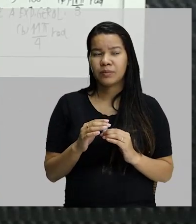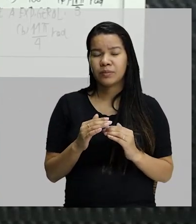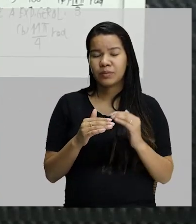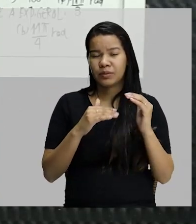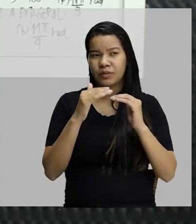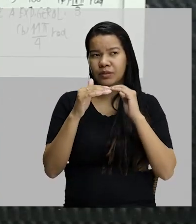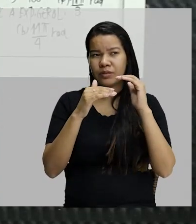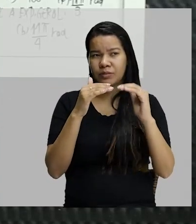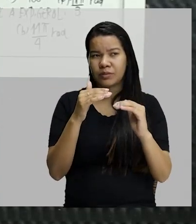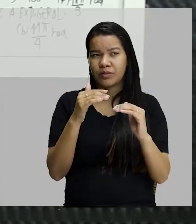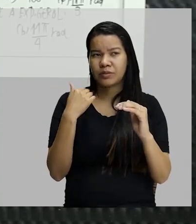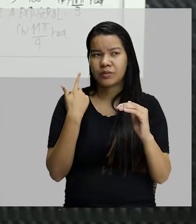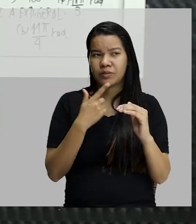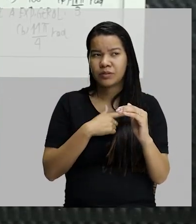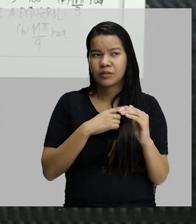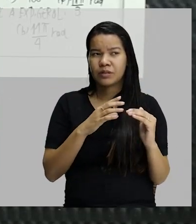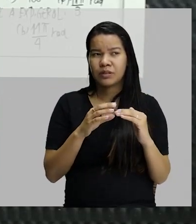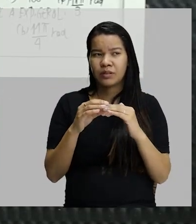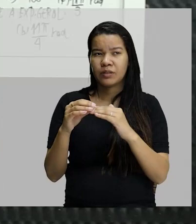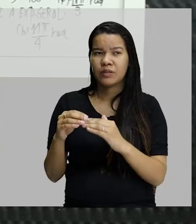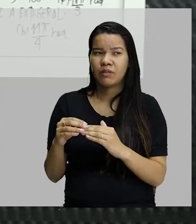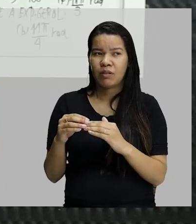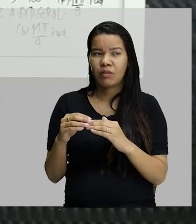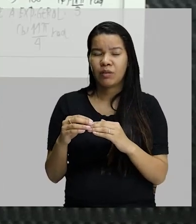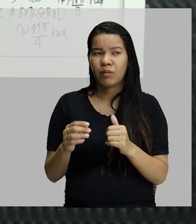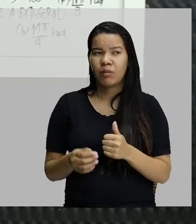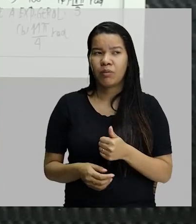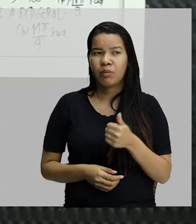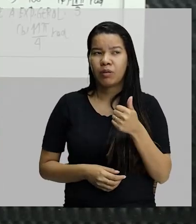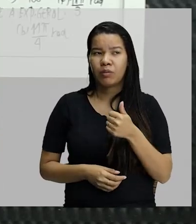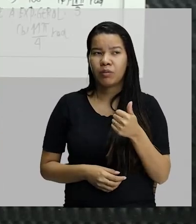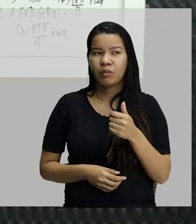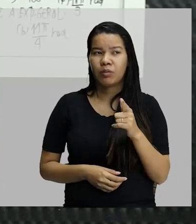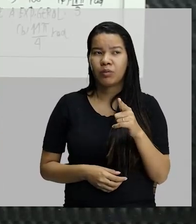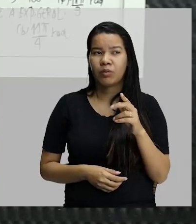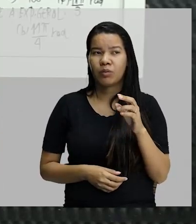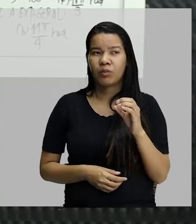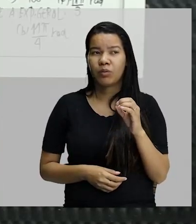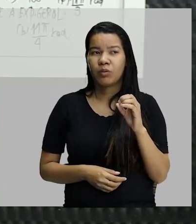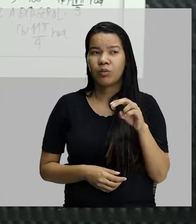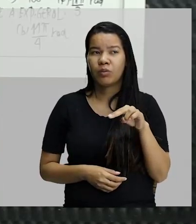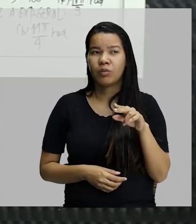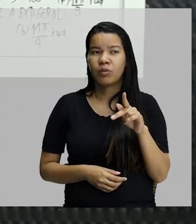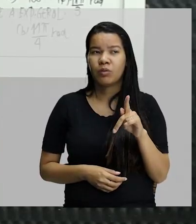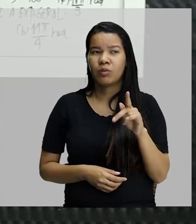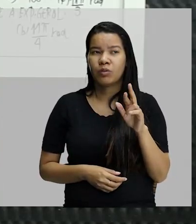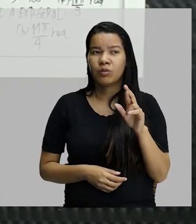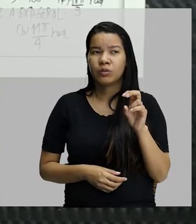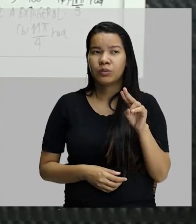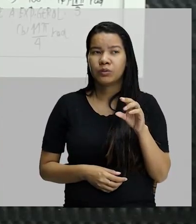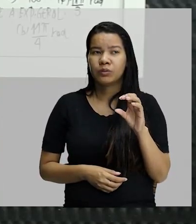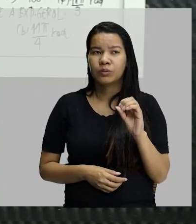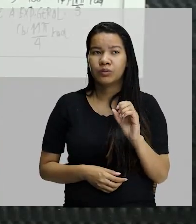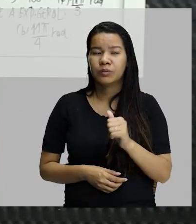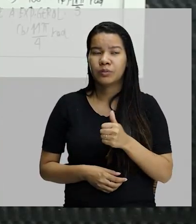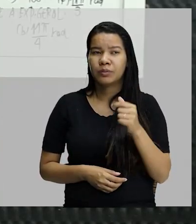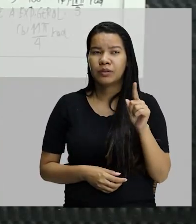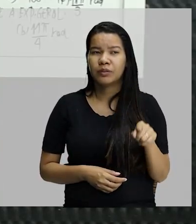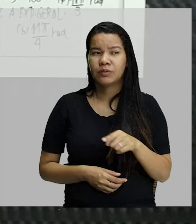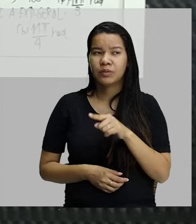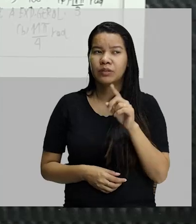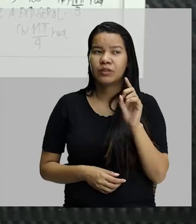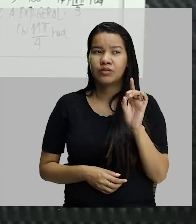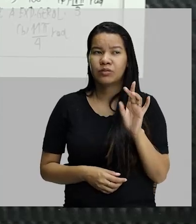procedimento nos leva ao côngruo de primeira volta. Daí, basta somarmos